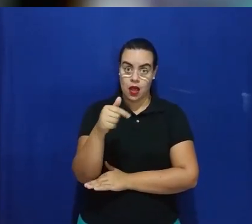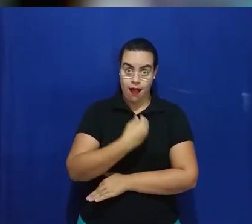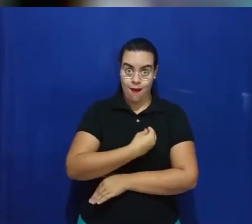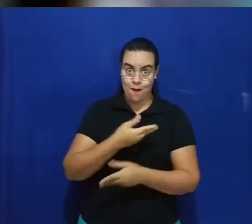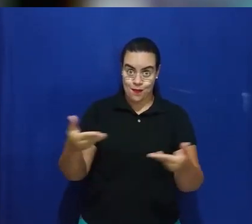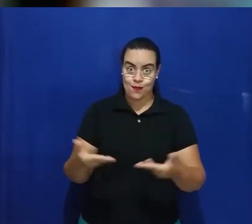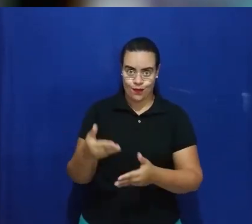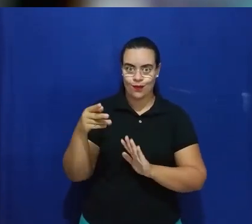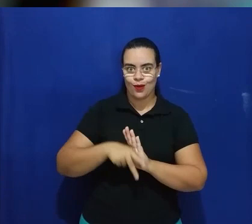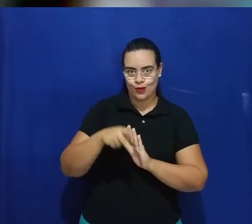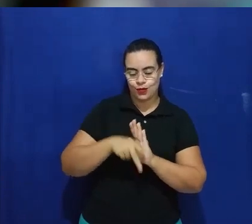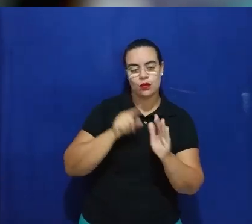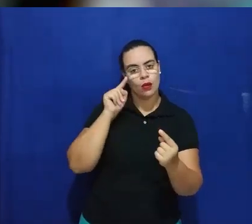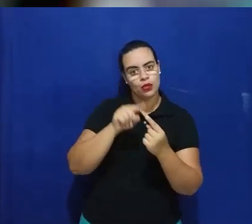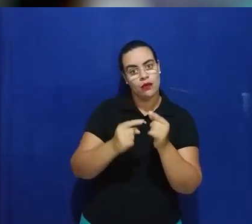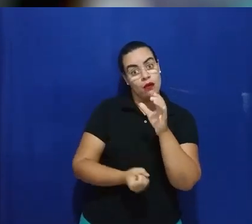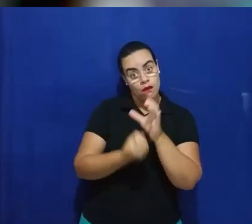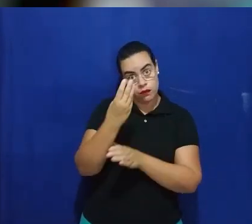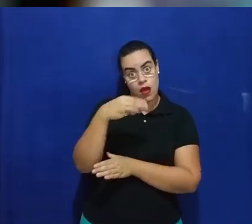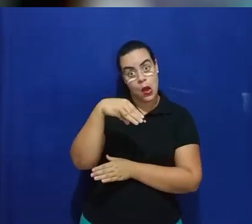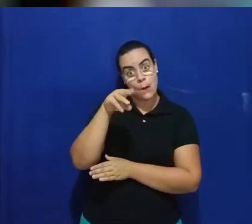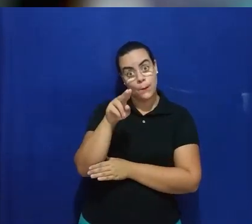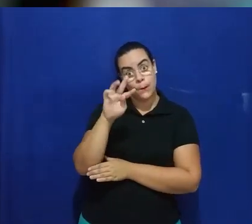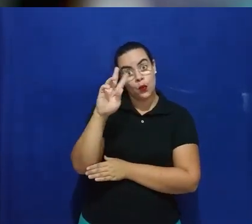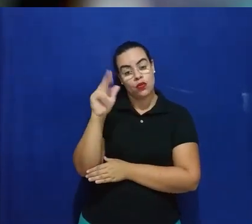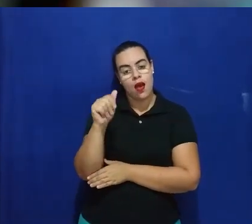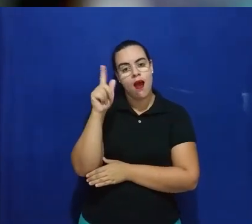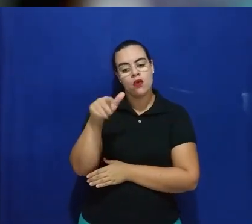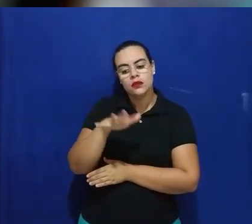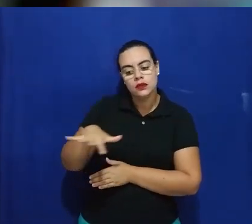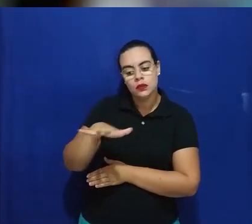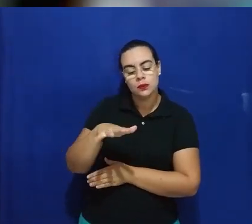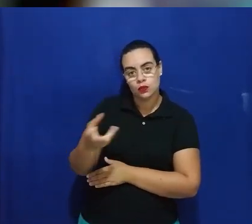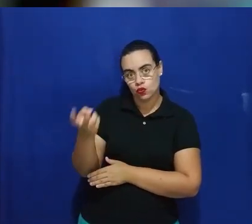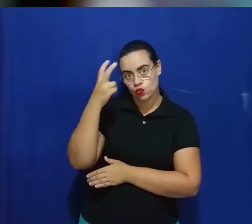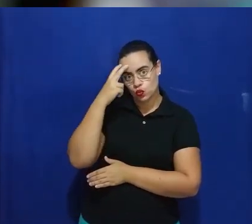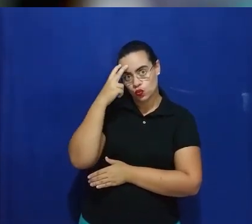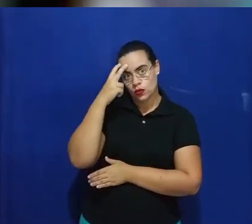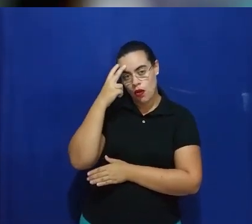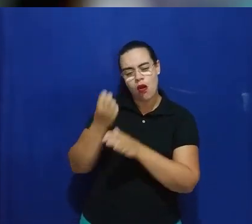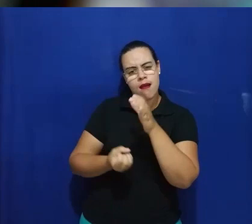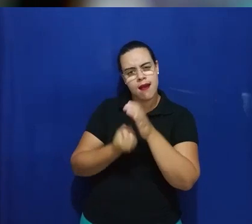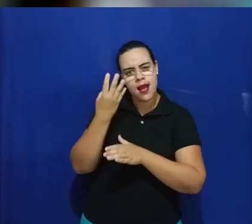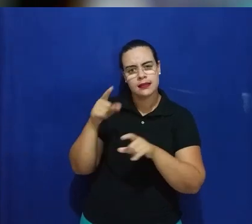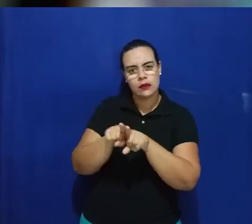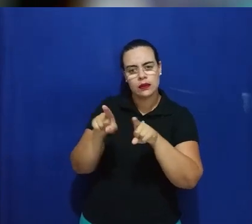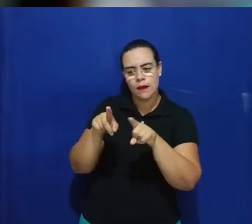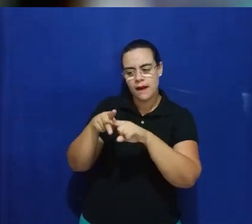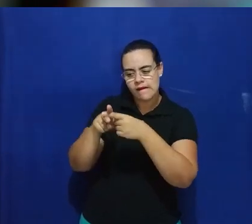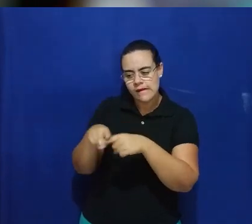objetivos que eu acabei de falar, fundar o MUTA como um espaço cultural de criação e manutenção de arquivo, através